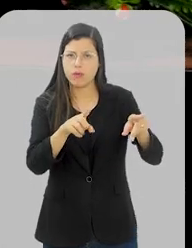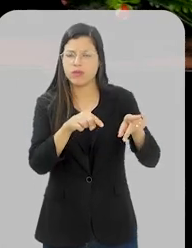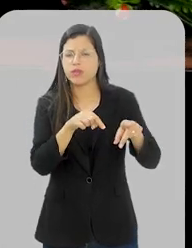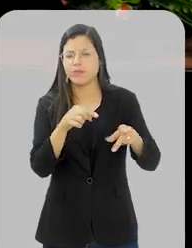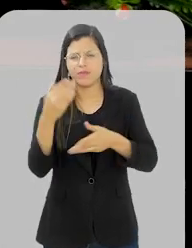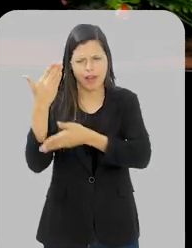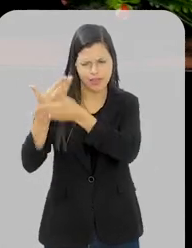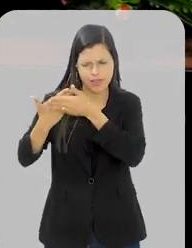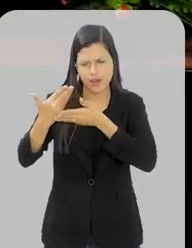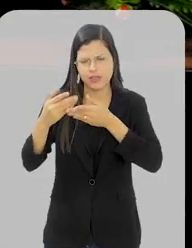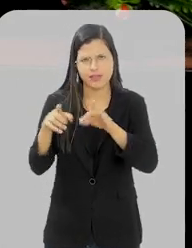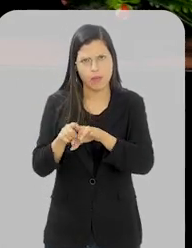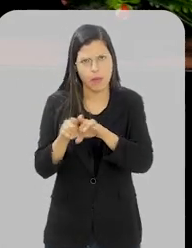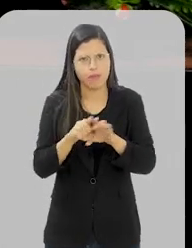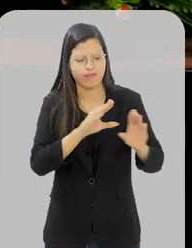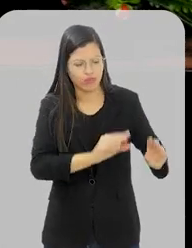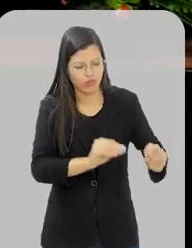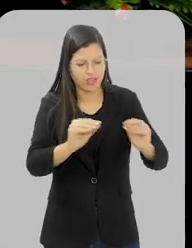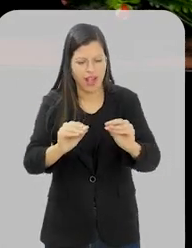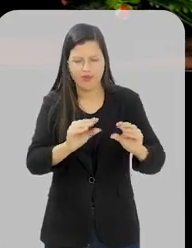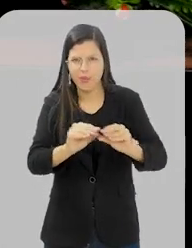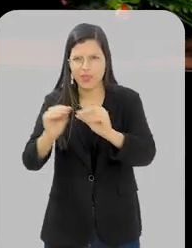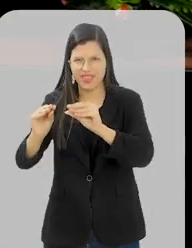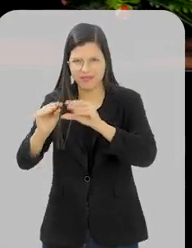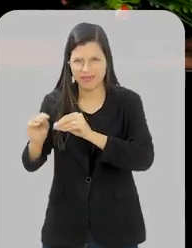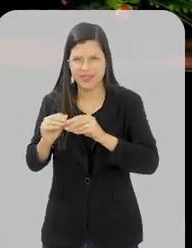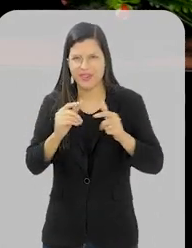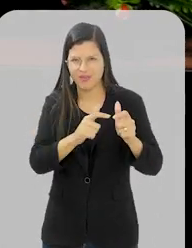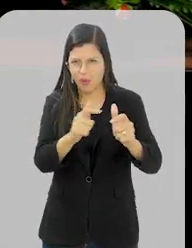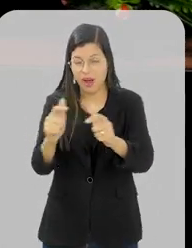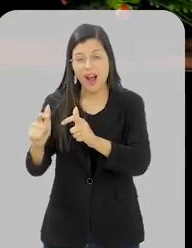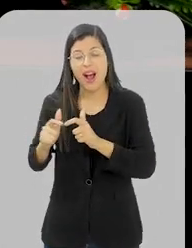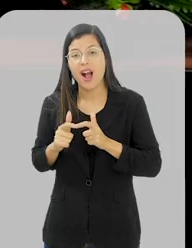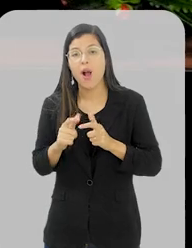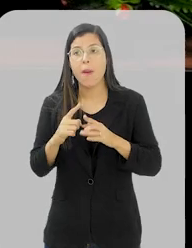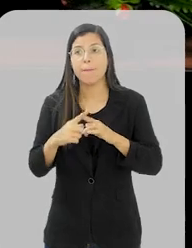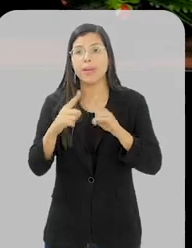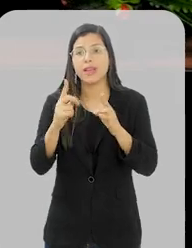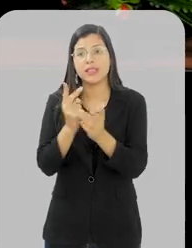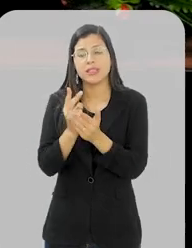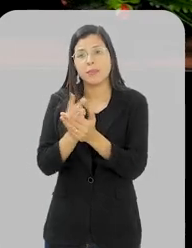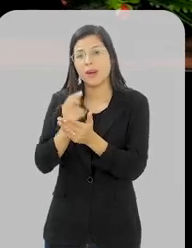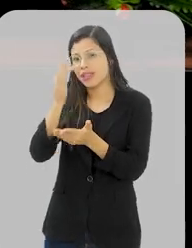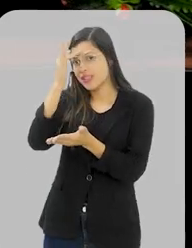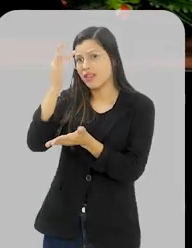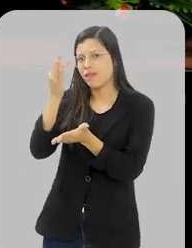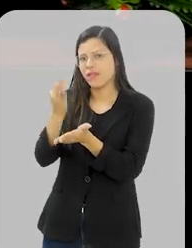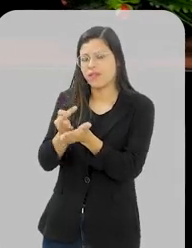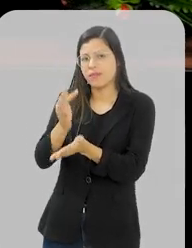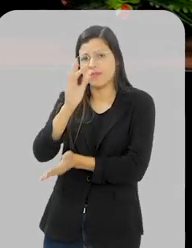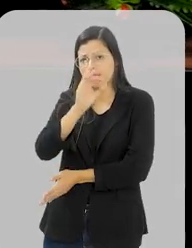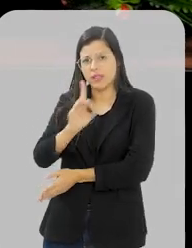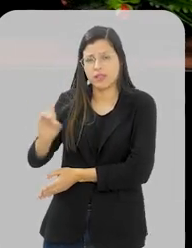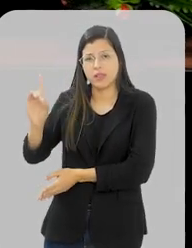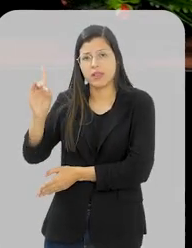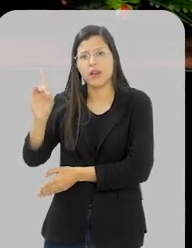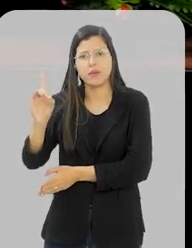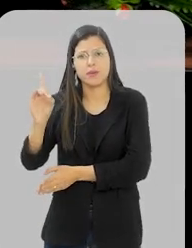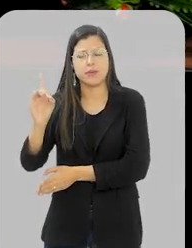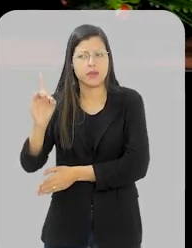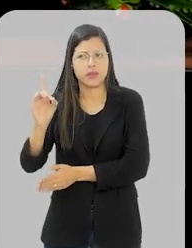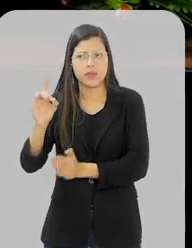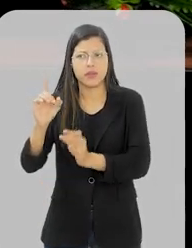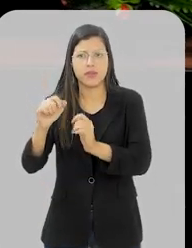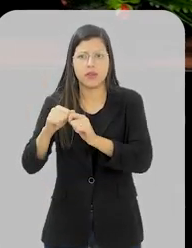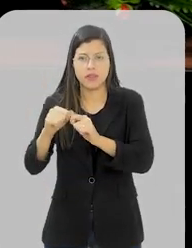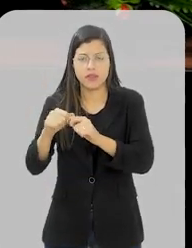nômades naquela época né se movimentavam para lá e para cá mas sempre com essa fé no no no monoteísmo fé em Deus e e